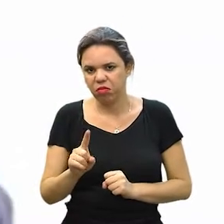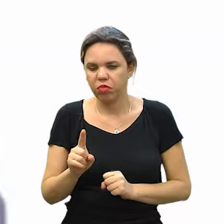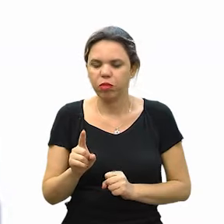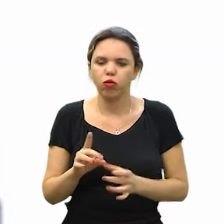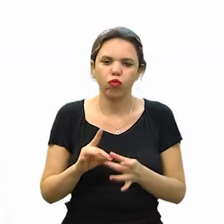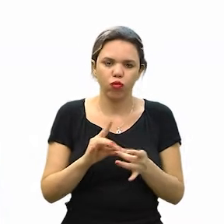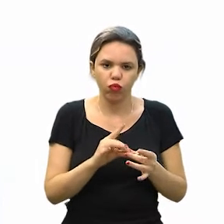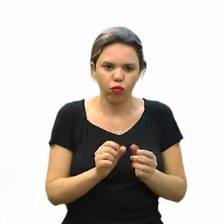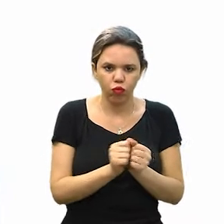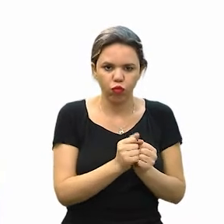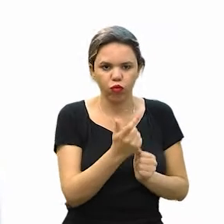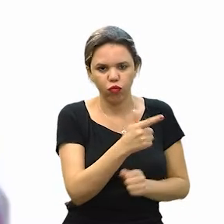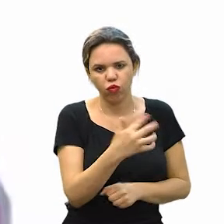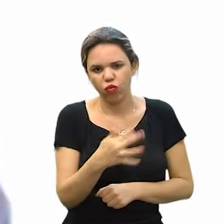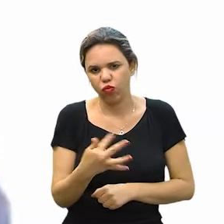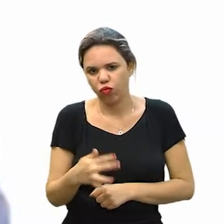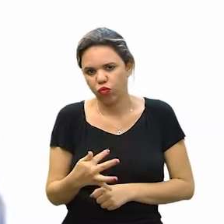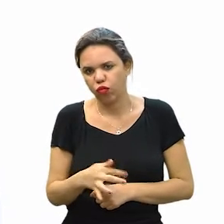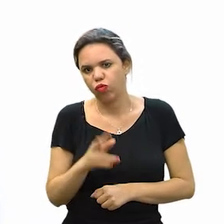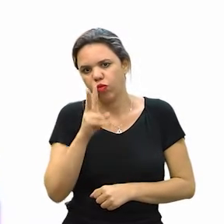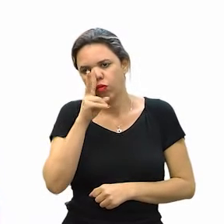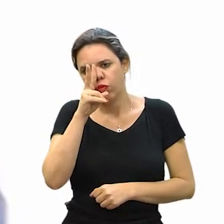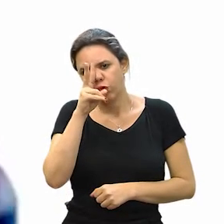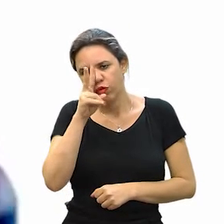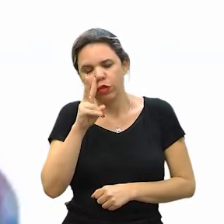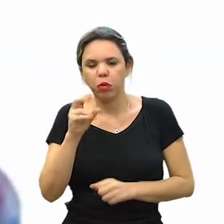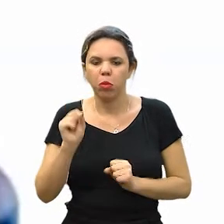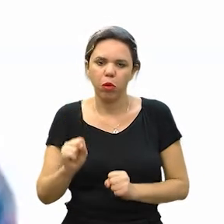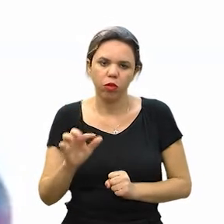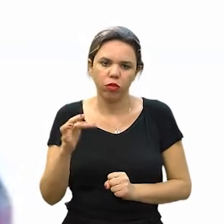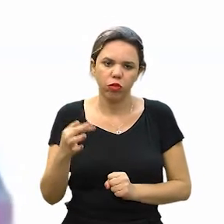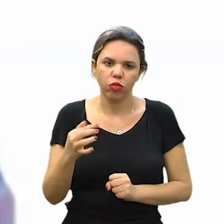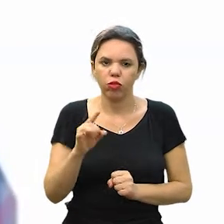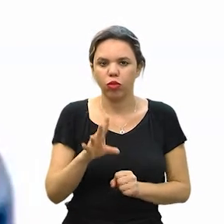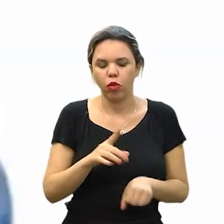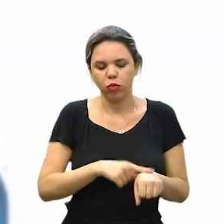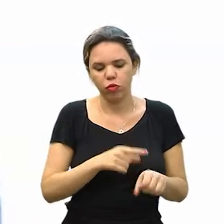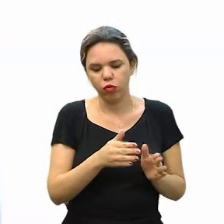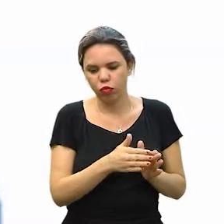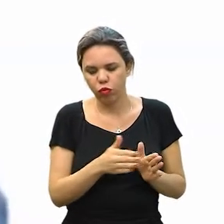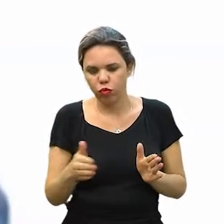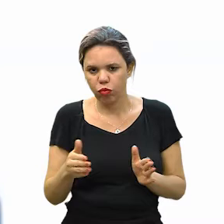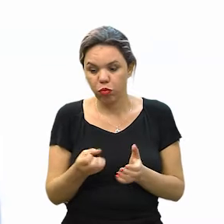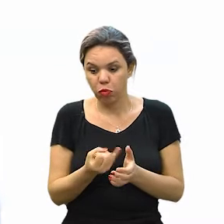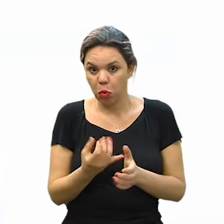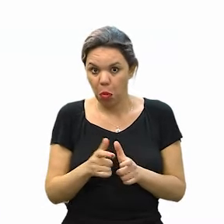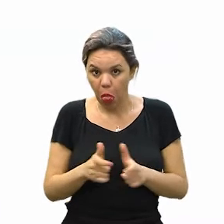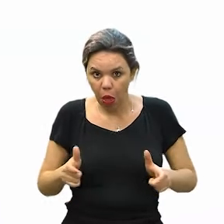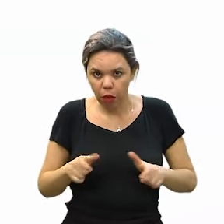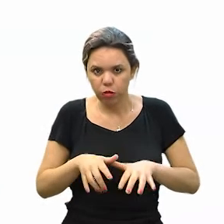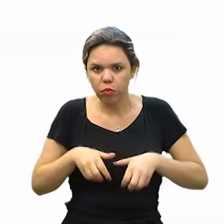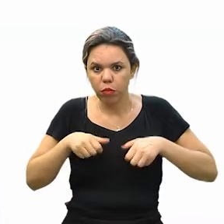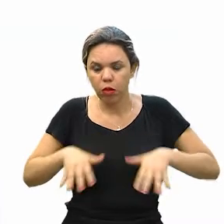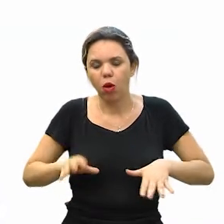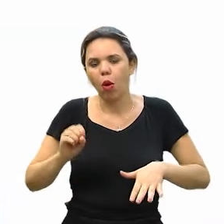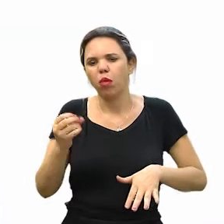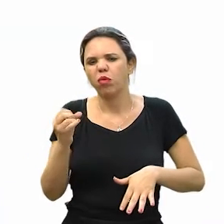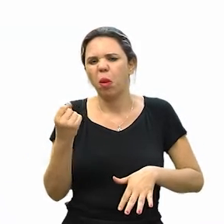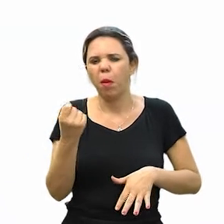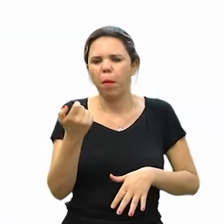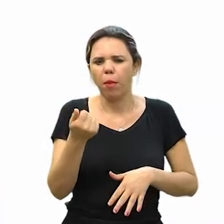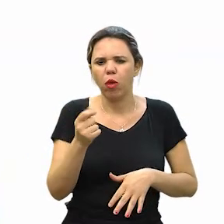ser acompanhadas dessa dor intensa. Essa dor pode ser só durante o surto, ou